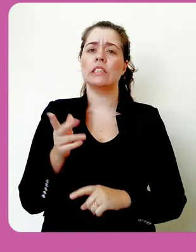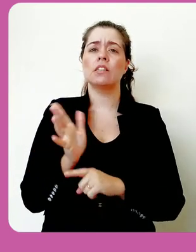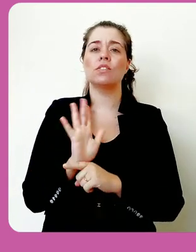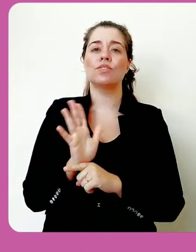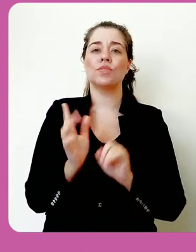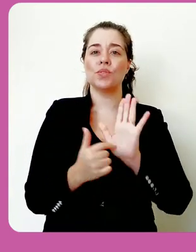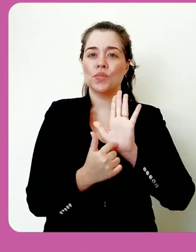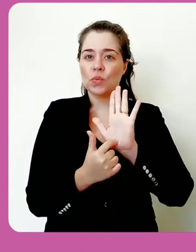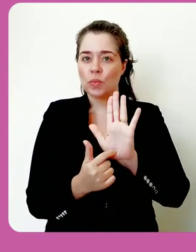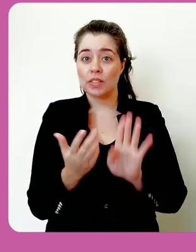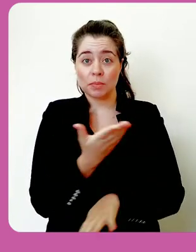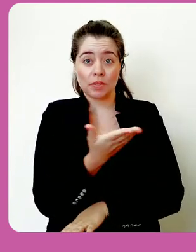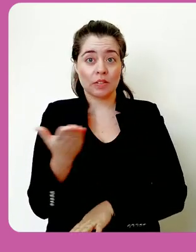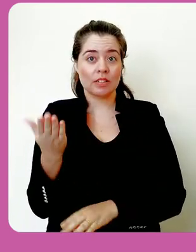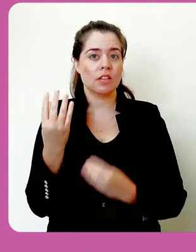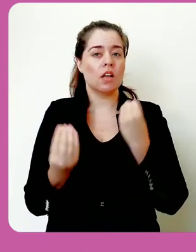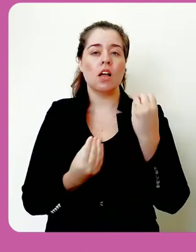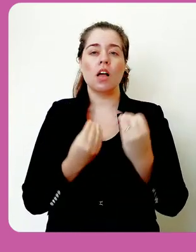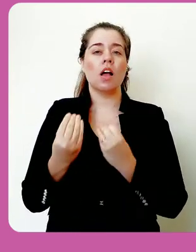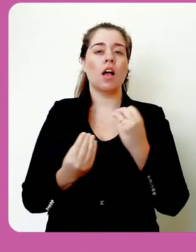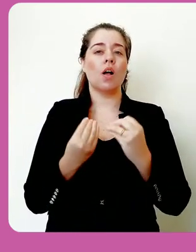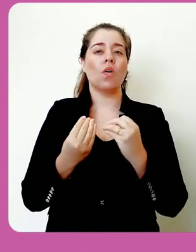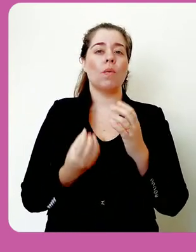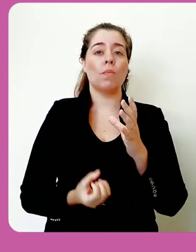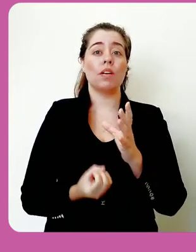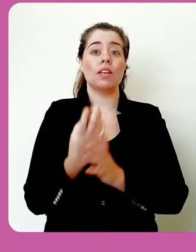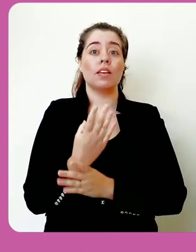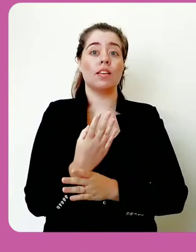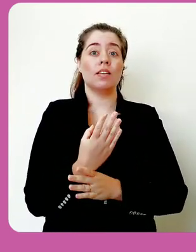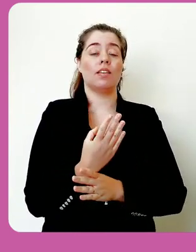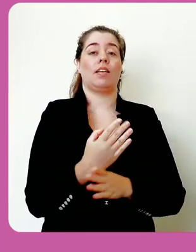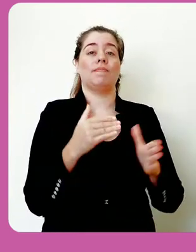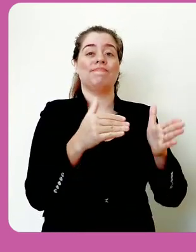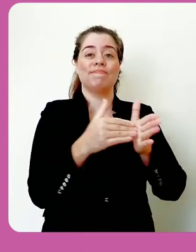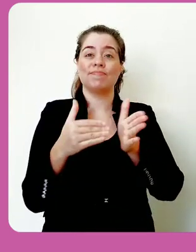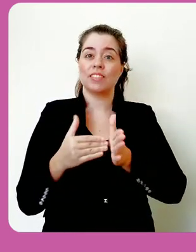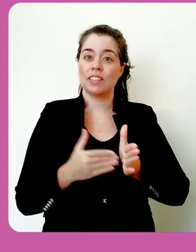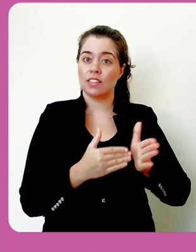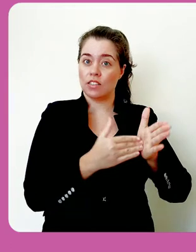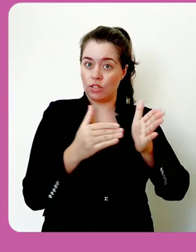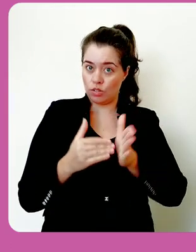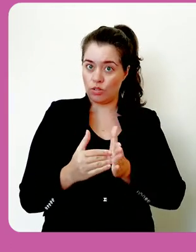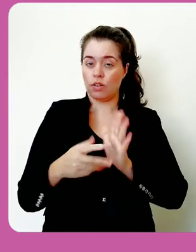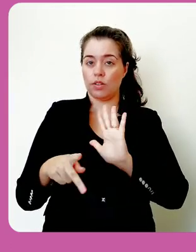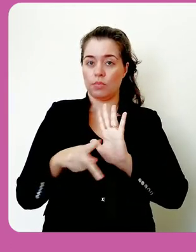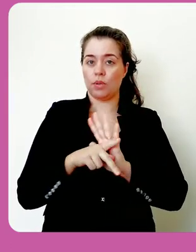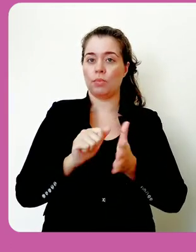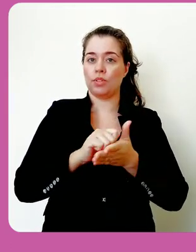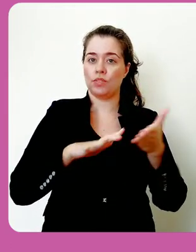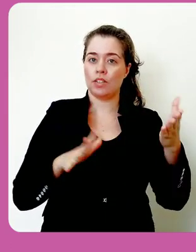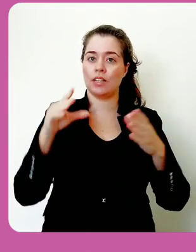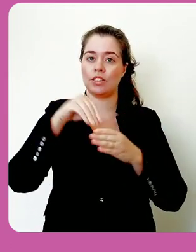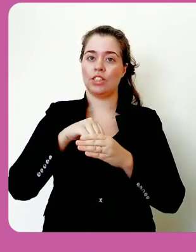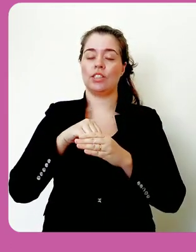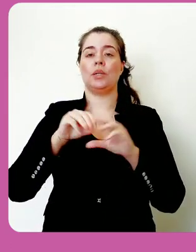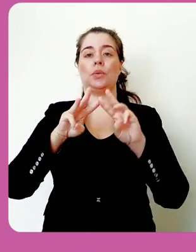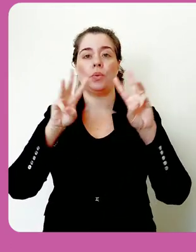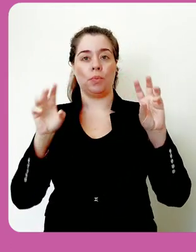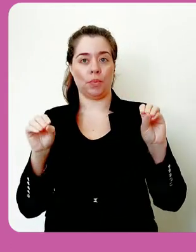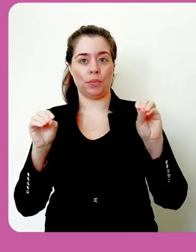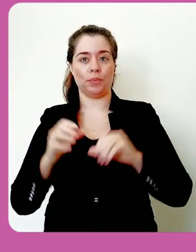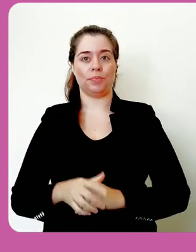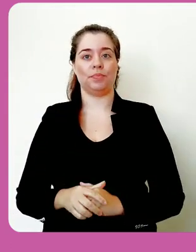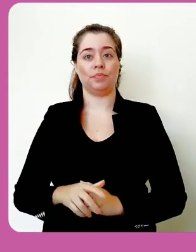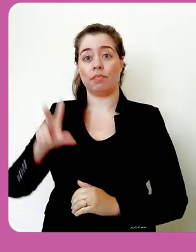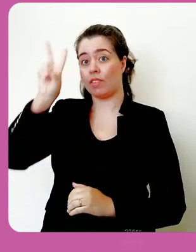Olá! Nesse vídeo, vou mostrar para vocês como adicionar restrições às atividades do Moodle.